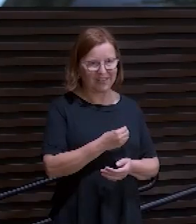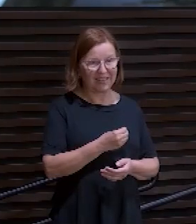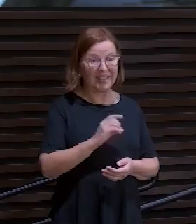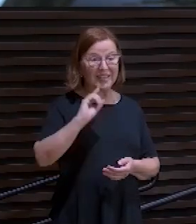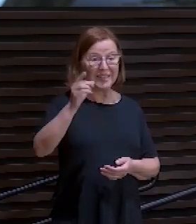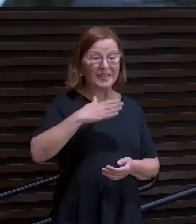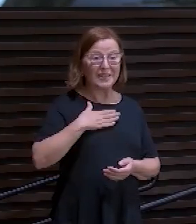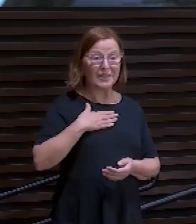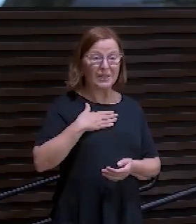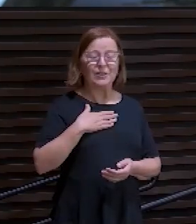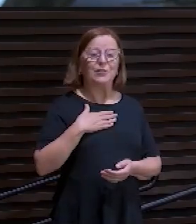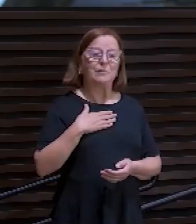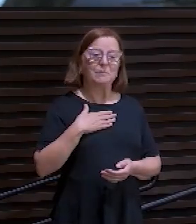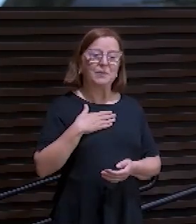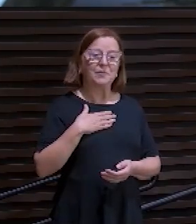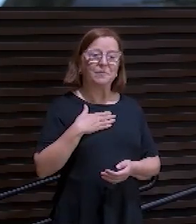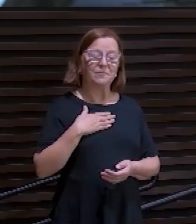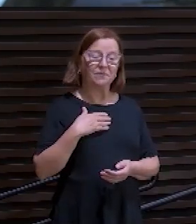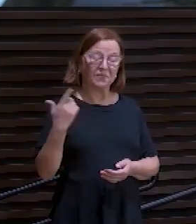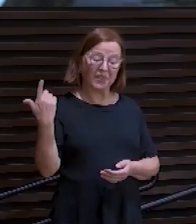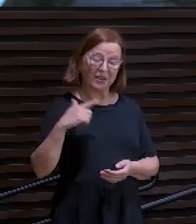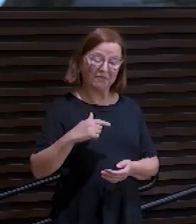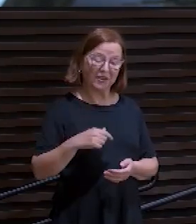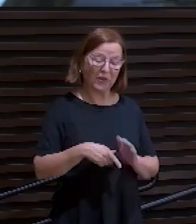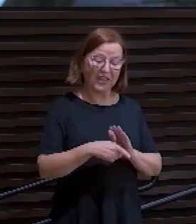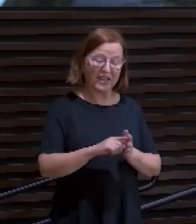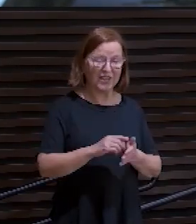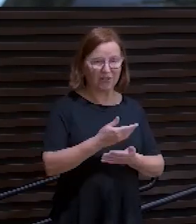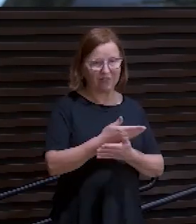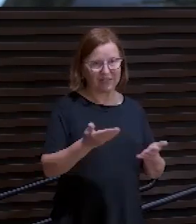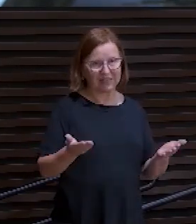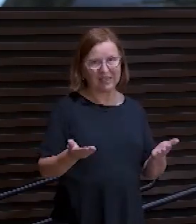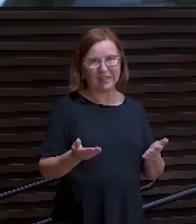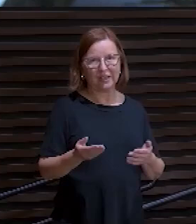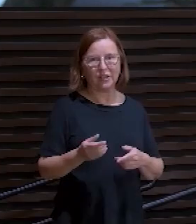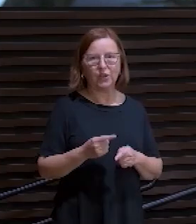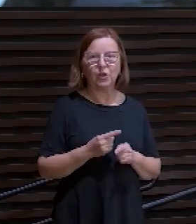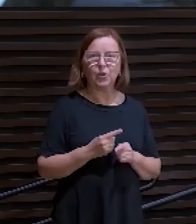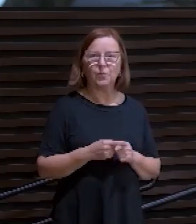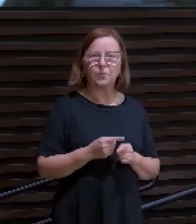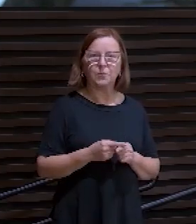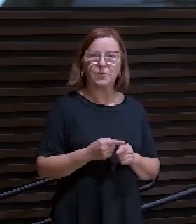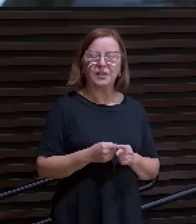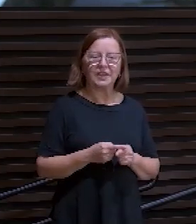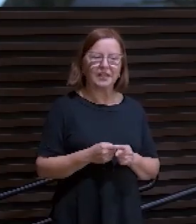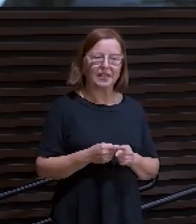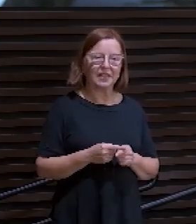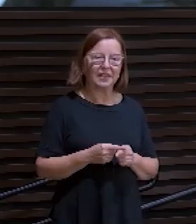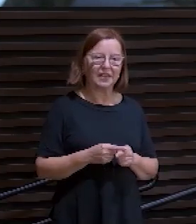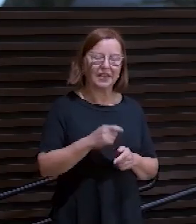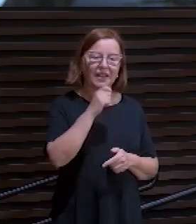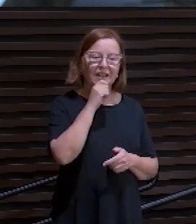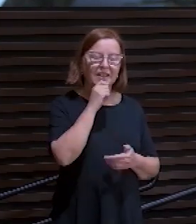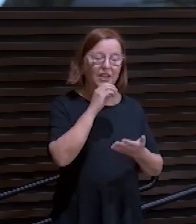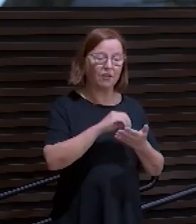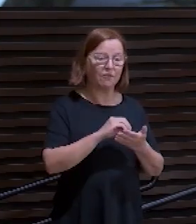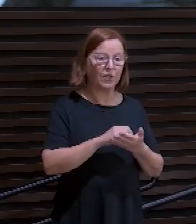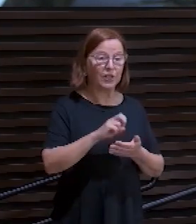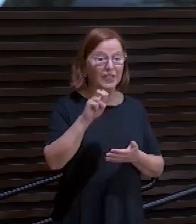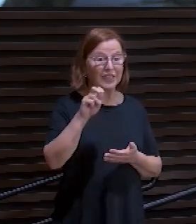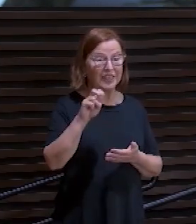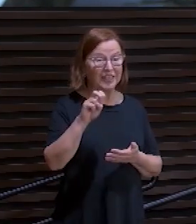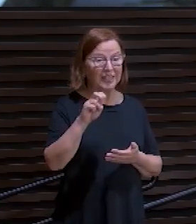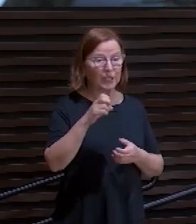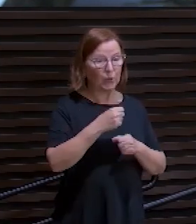vós. Porque já houve 2 anos de fome na terra, e ainda restam 5 anos em que não haverá lavoura nem colheita. Deus